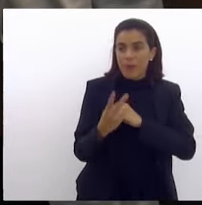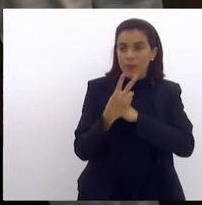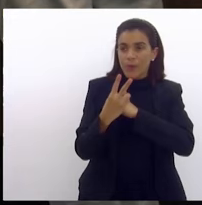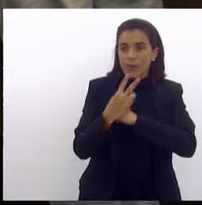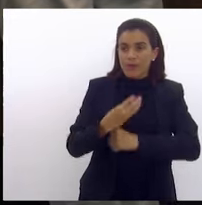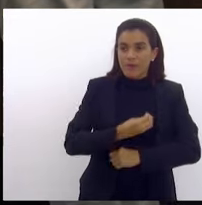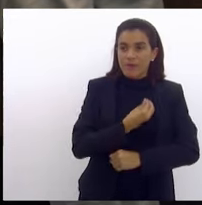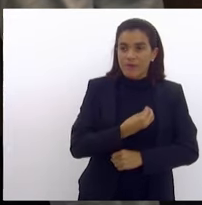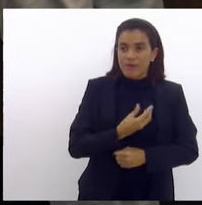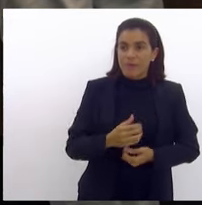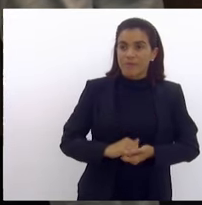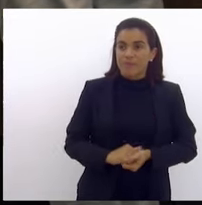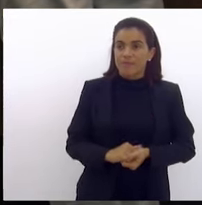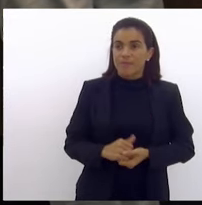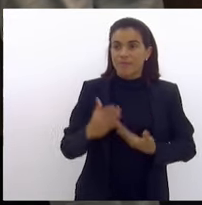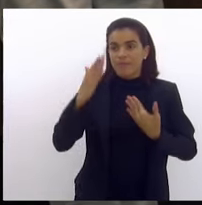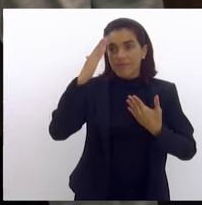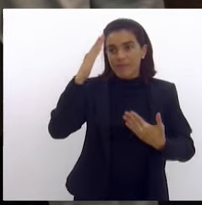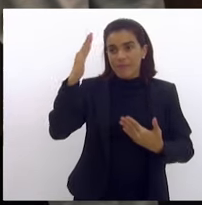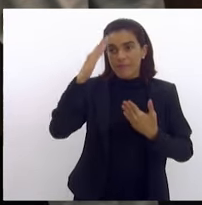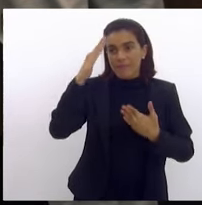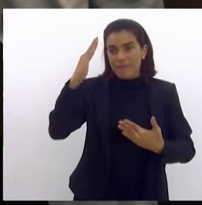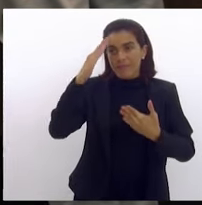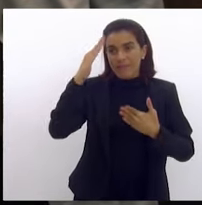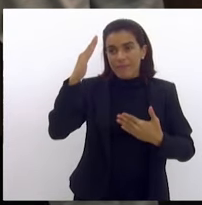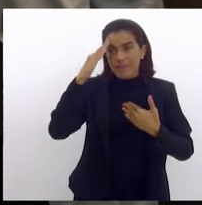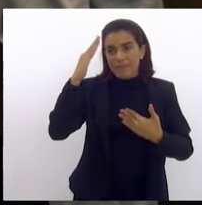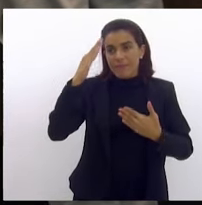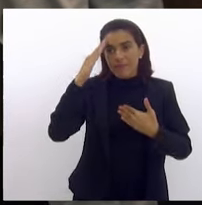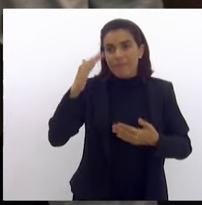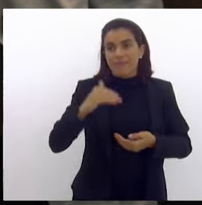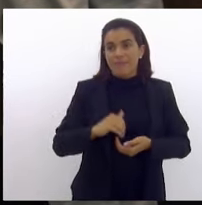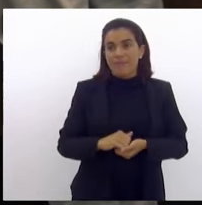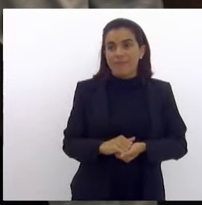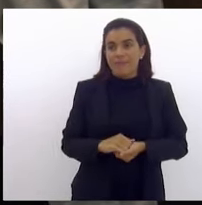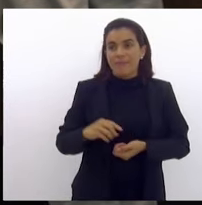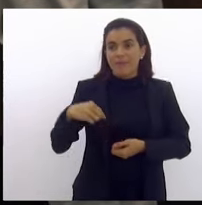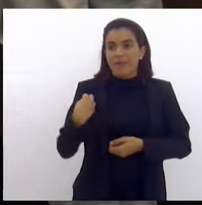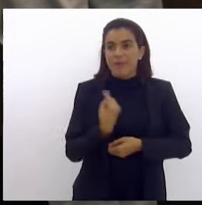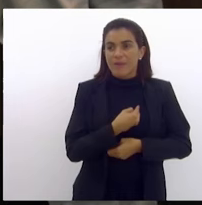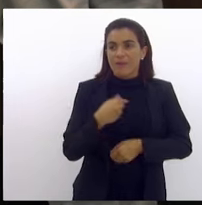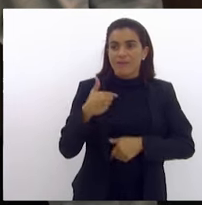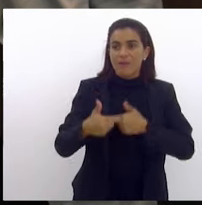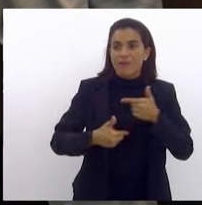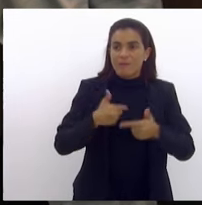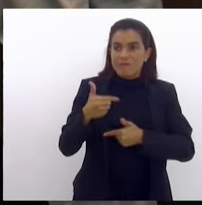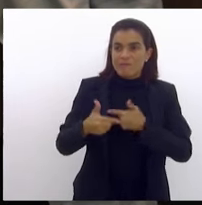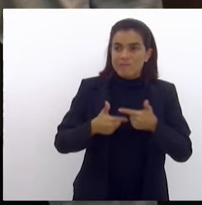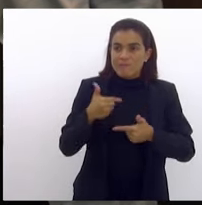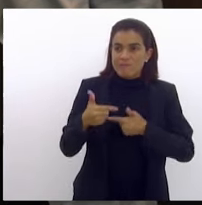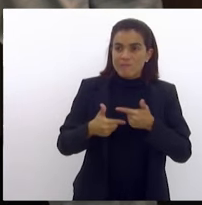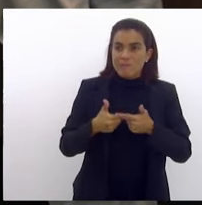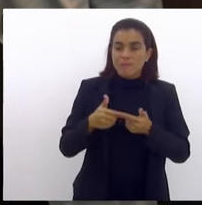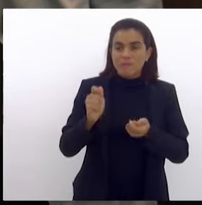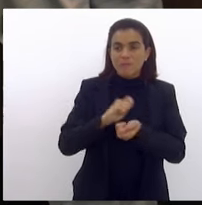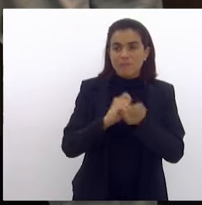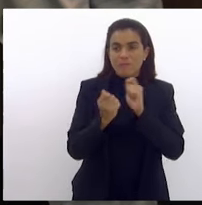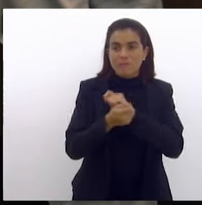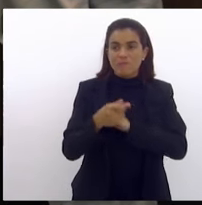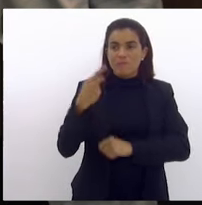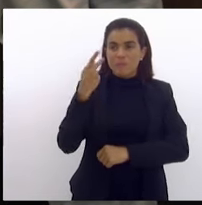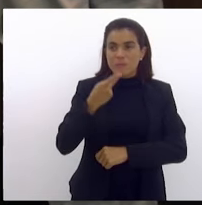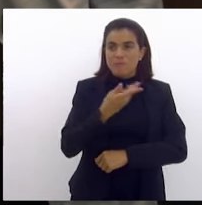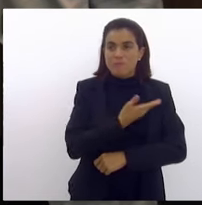vida. Então, eu agradeço, eu quero agradecer muito, e nós vamos trabalhar para que vire uma política pública